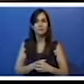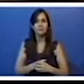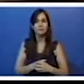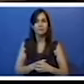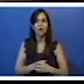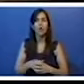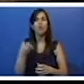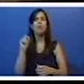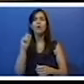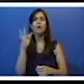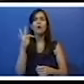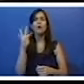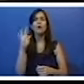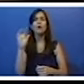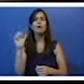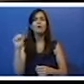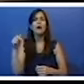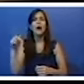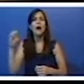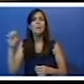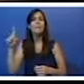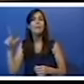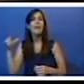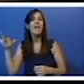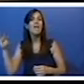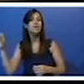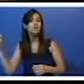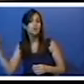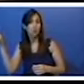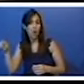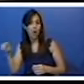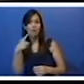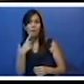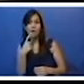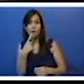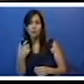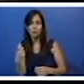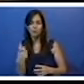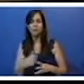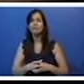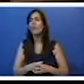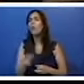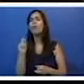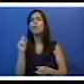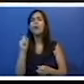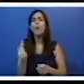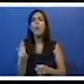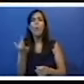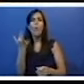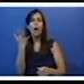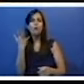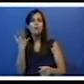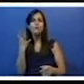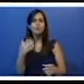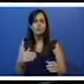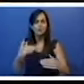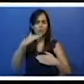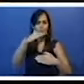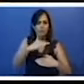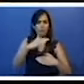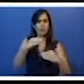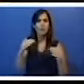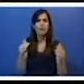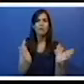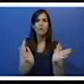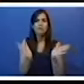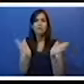é trapézio olha lá o trapézio em vermelho quantos desse daqui eu preciso para formar